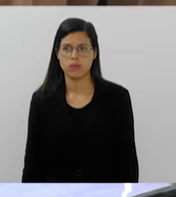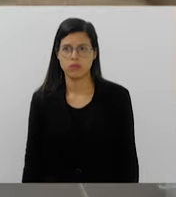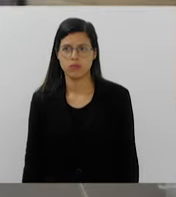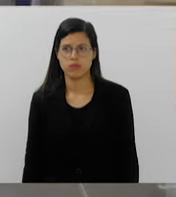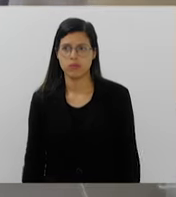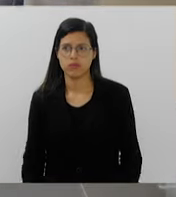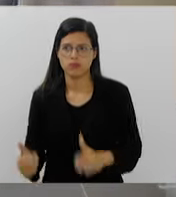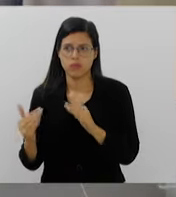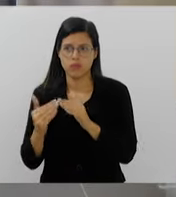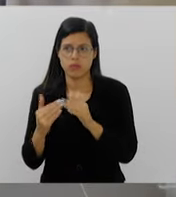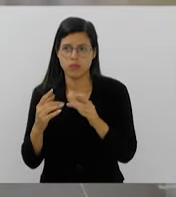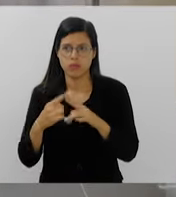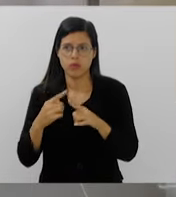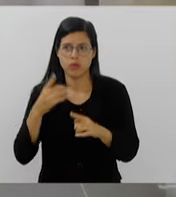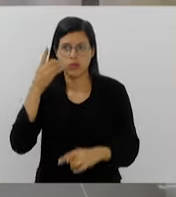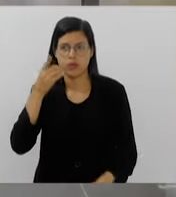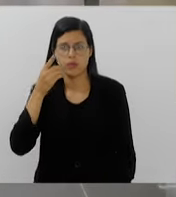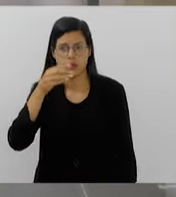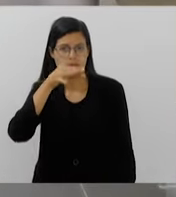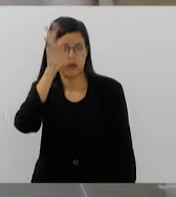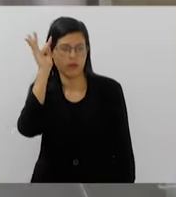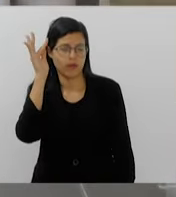mas é só porque o deputado Fred, que é o relator, não está aqui.